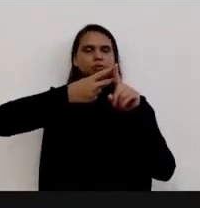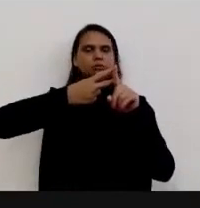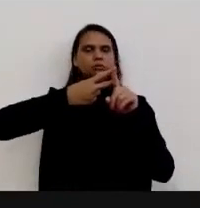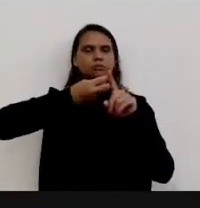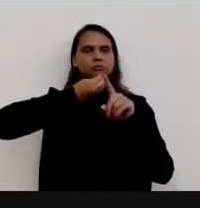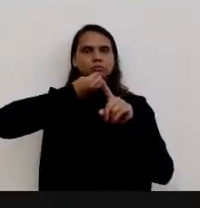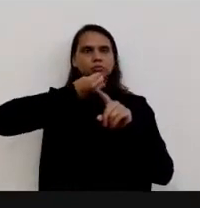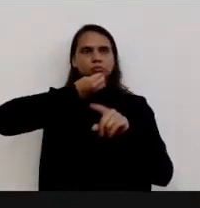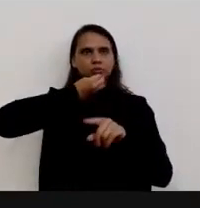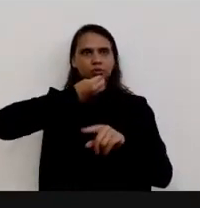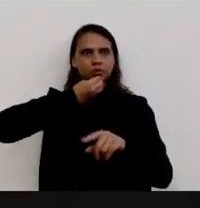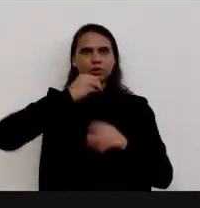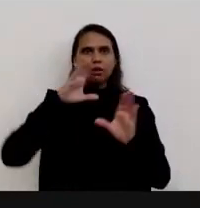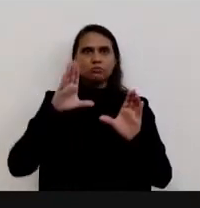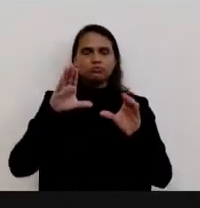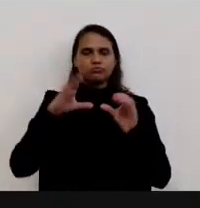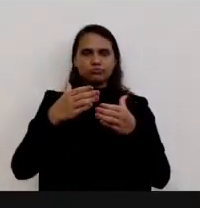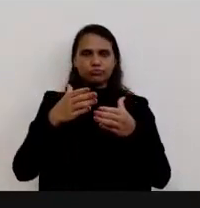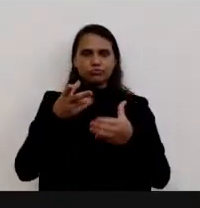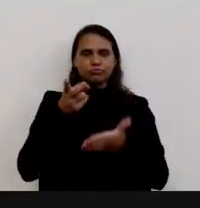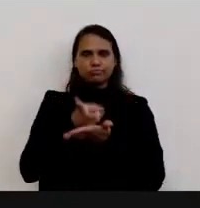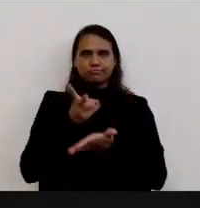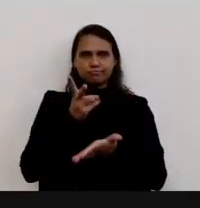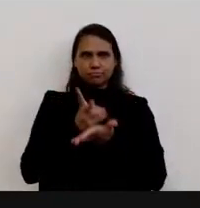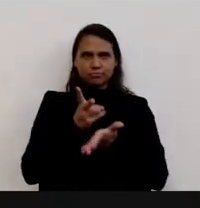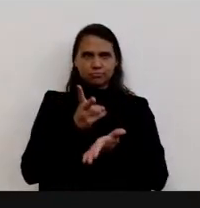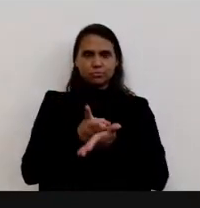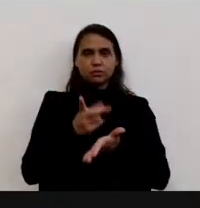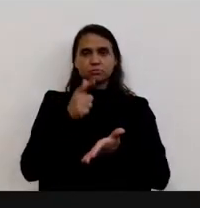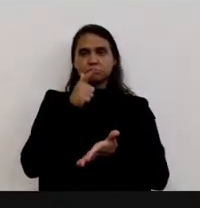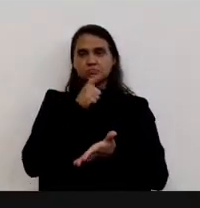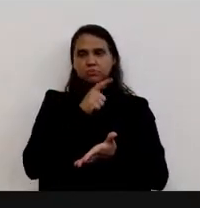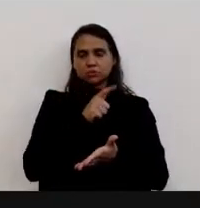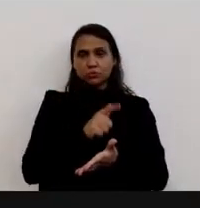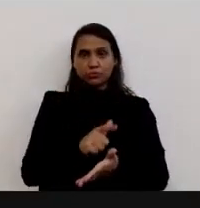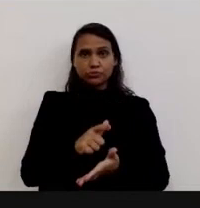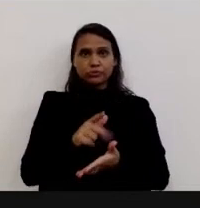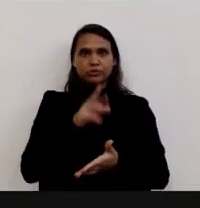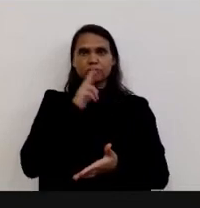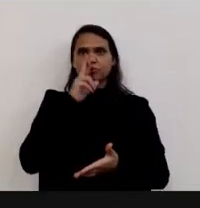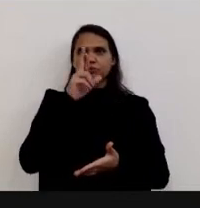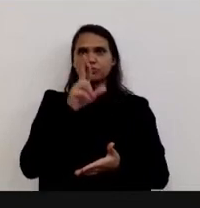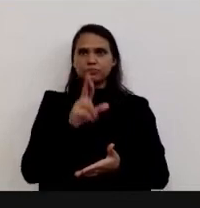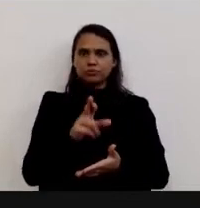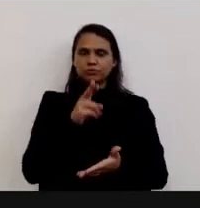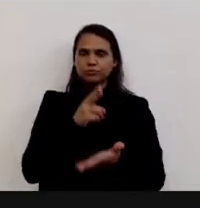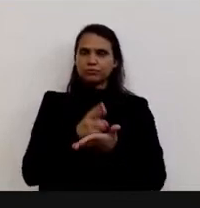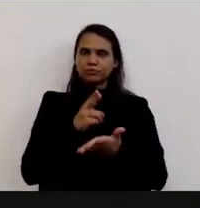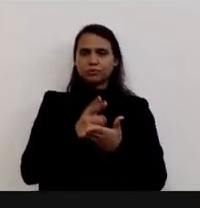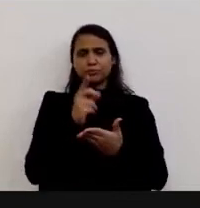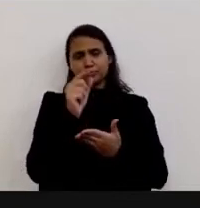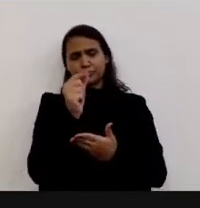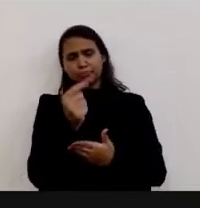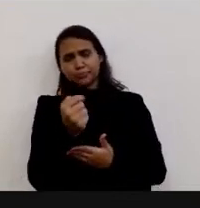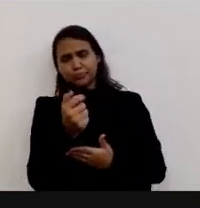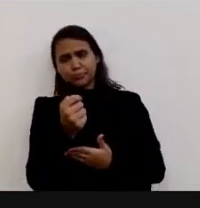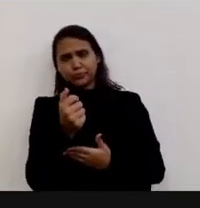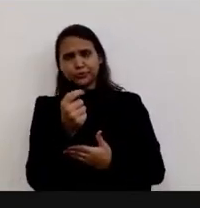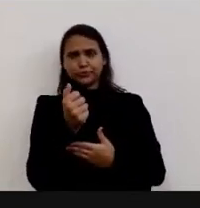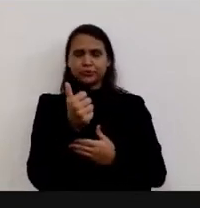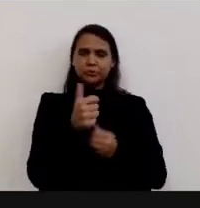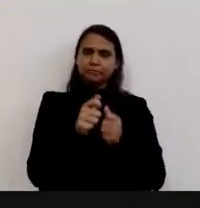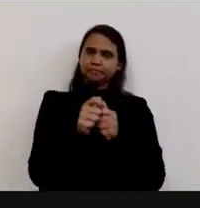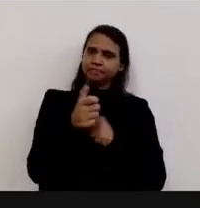procedimentos e a equipe foram basicamente os mesmos, conseguimos basicamente o mesmo resultado, né? Um pouquinho melhor, nesse caso aí próximo